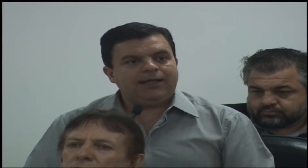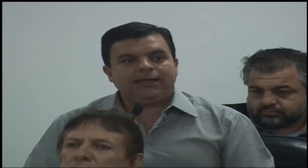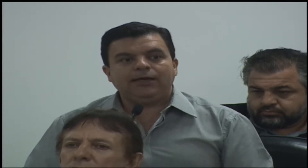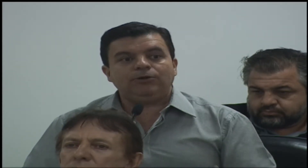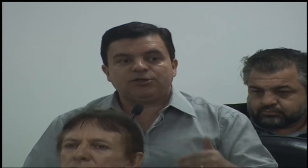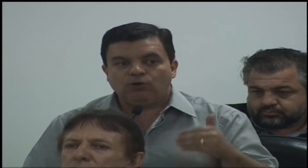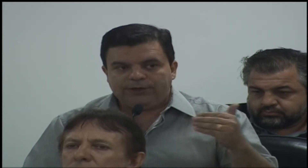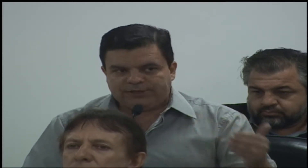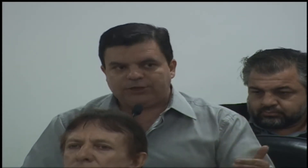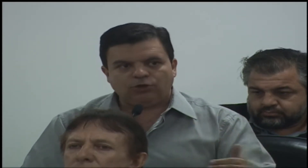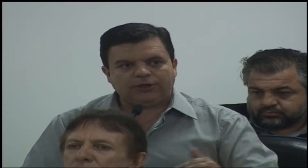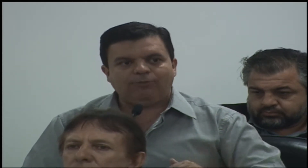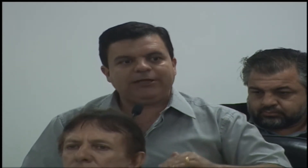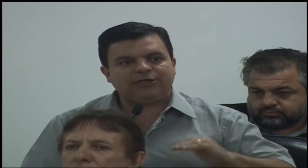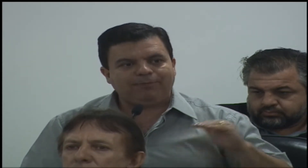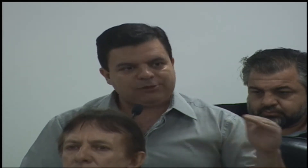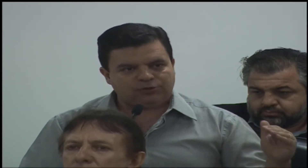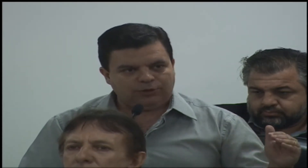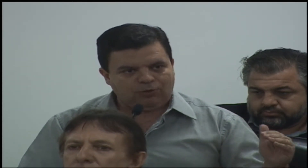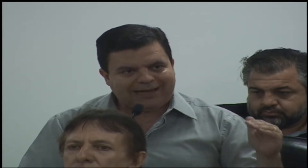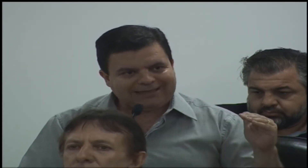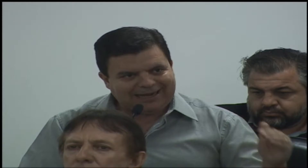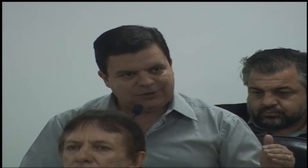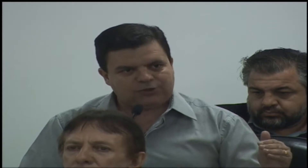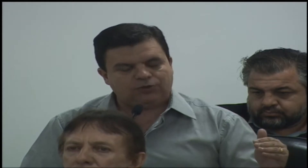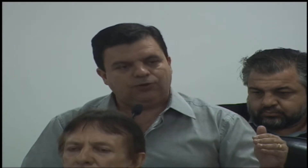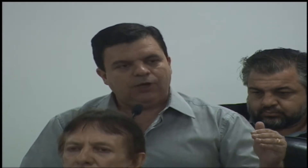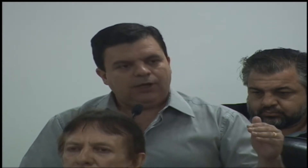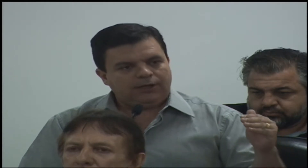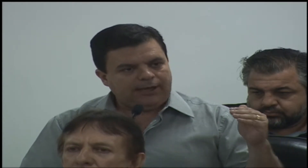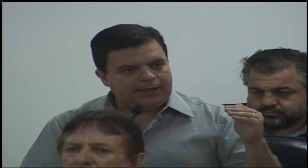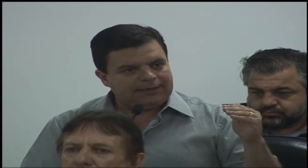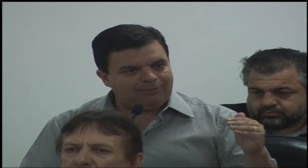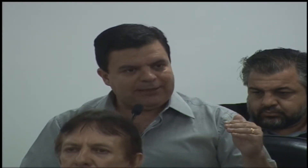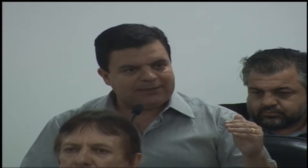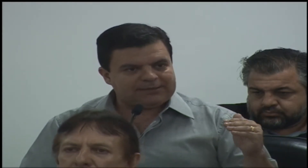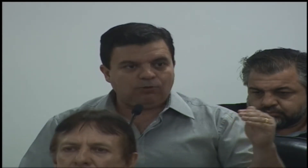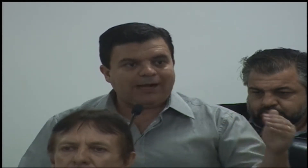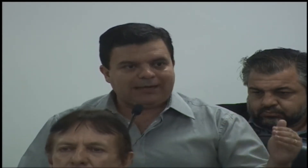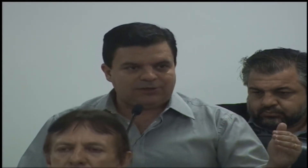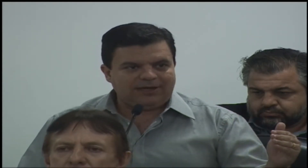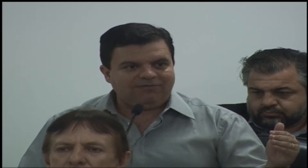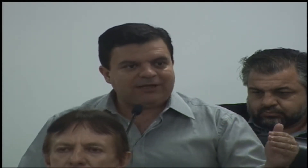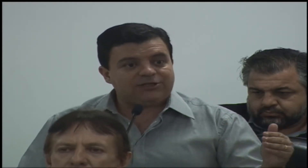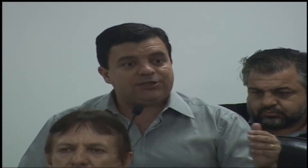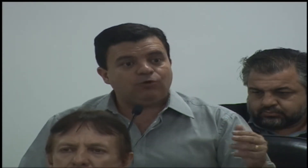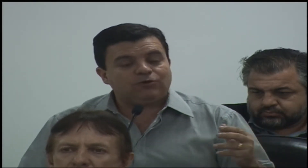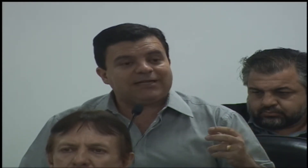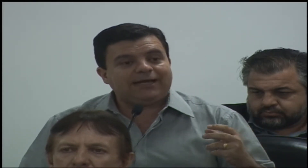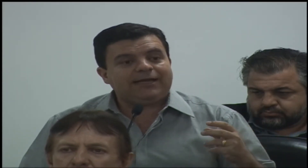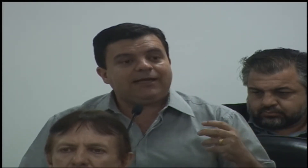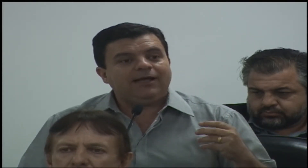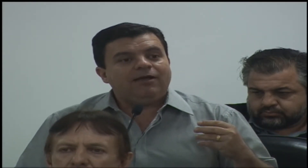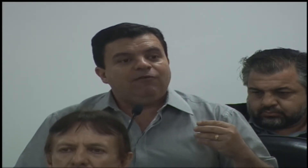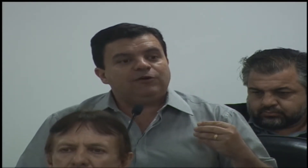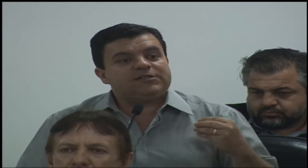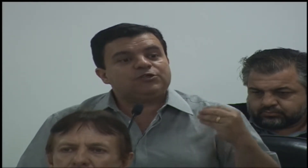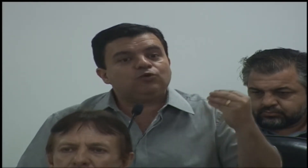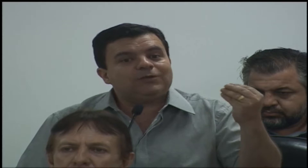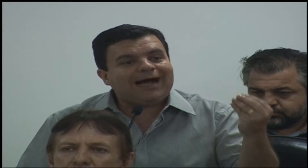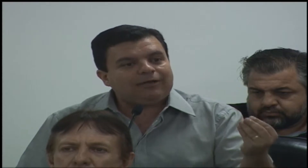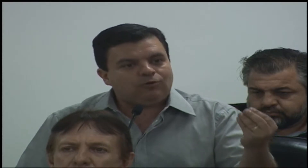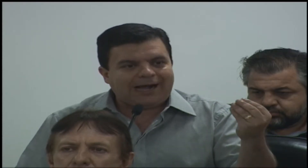aqui na segunda. Parabéns pela fala, vereador Nilton. Só para terminar, senhor presidente, peço